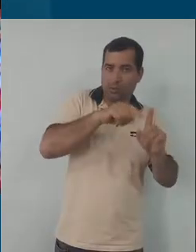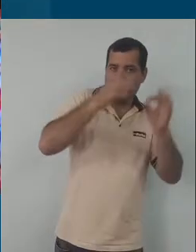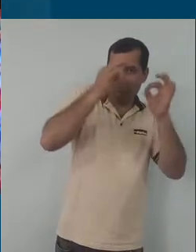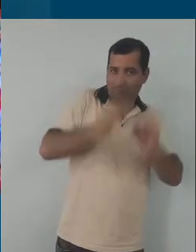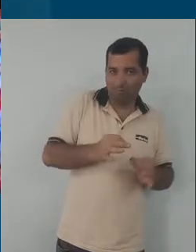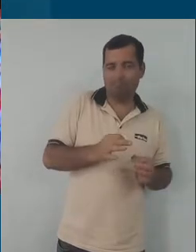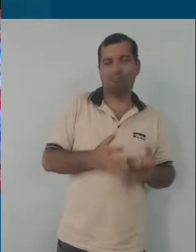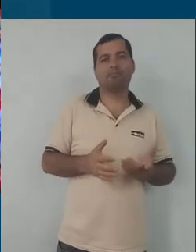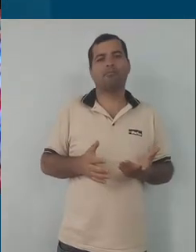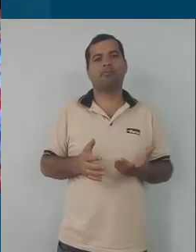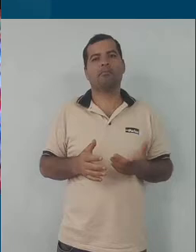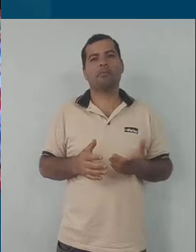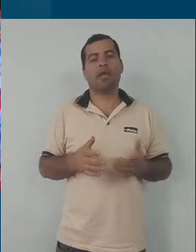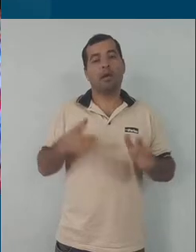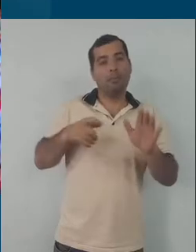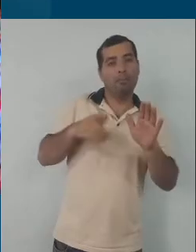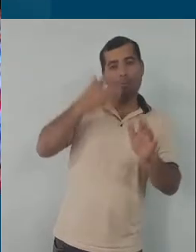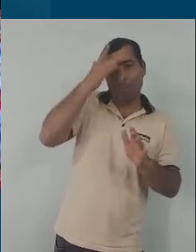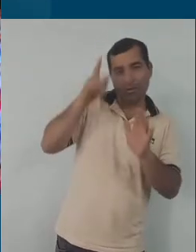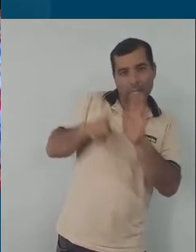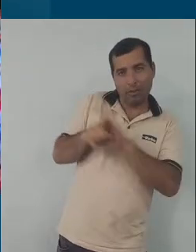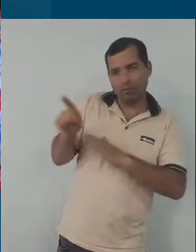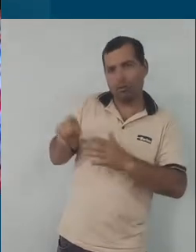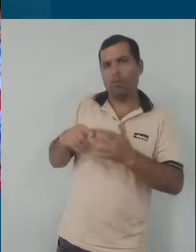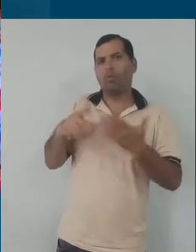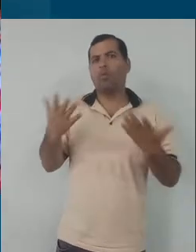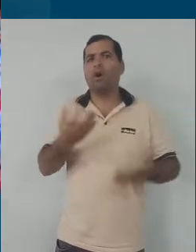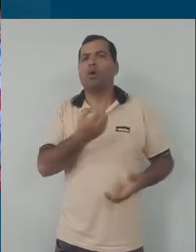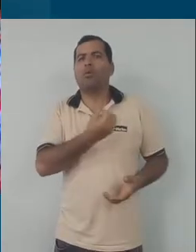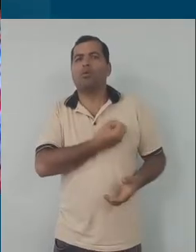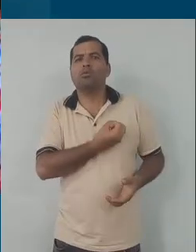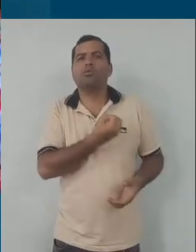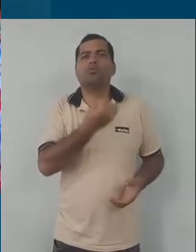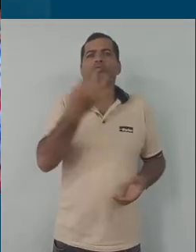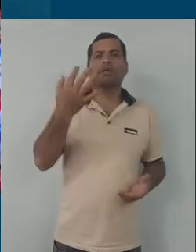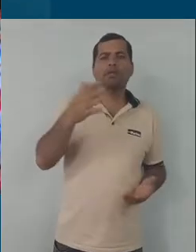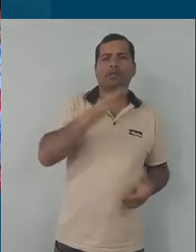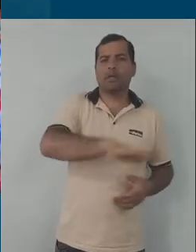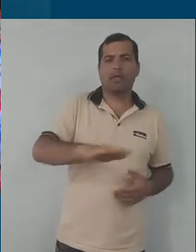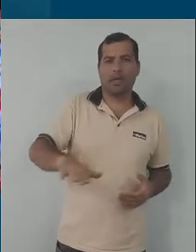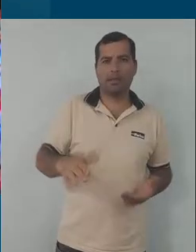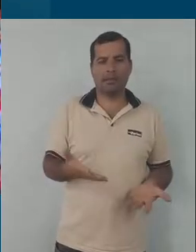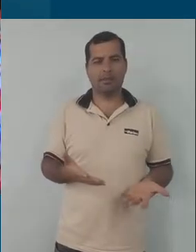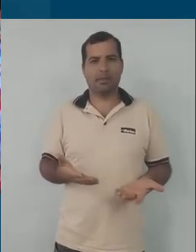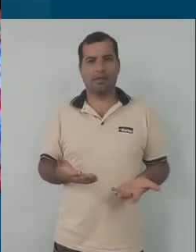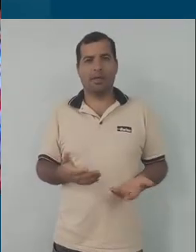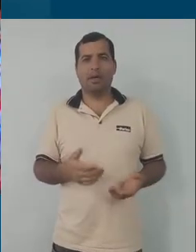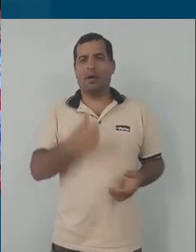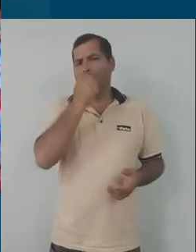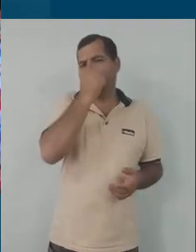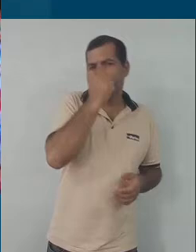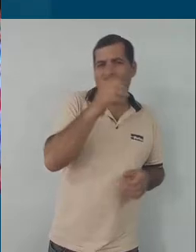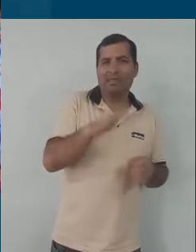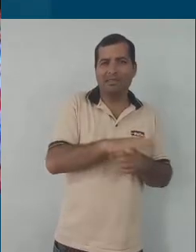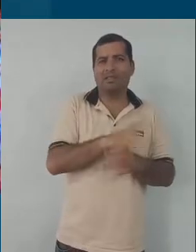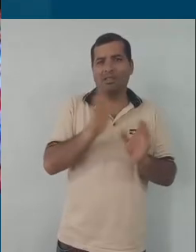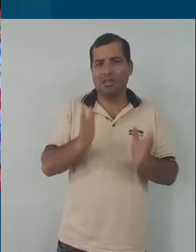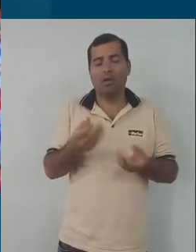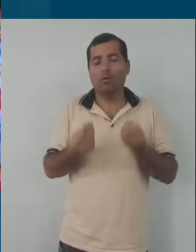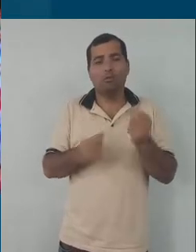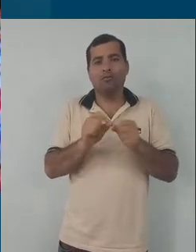a pessoa está perguntando qual seria o número adequado de alunos em sala de aula, principalmente considerando o processo de